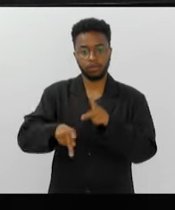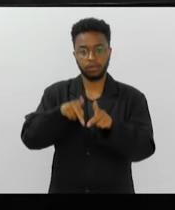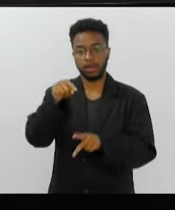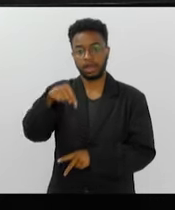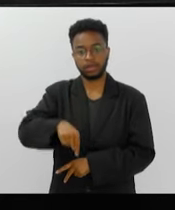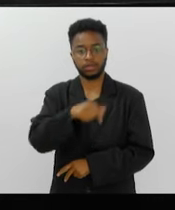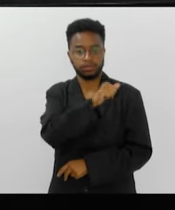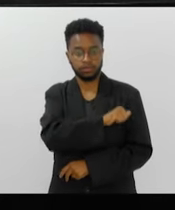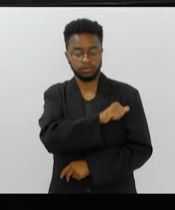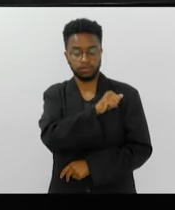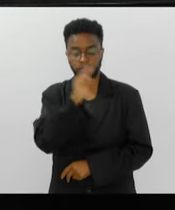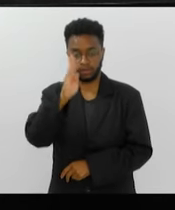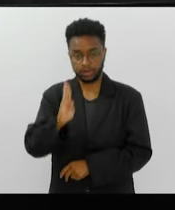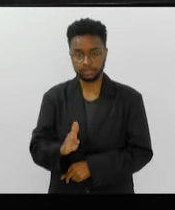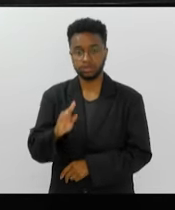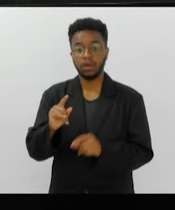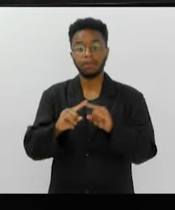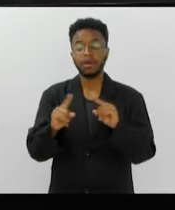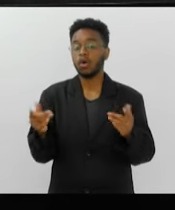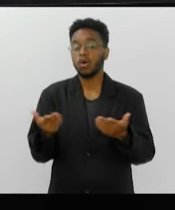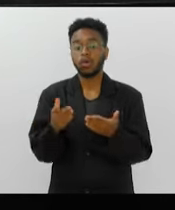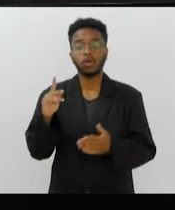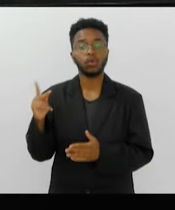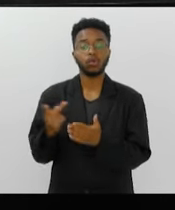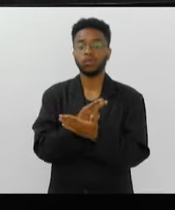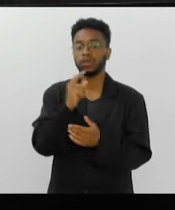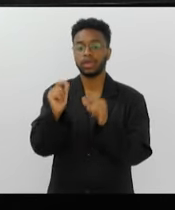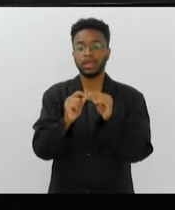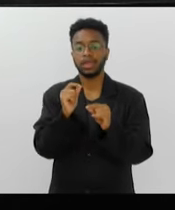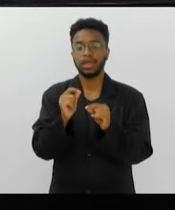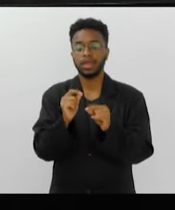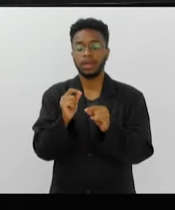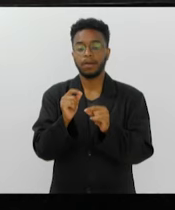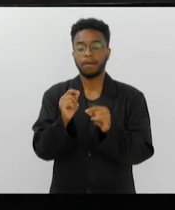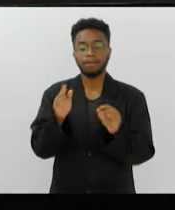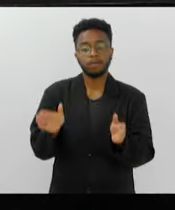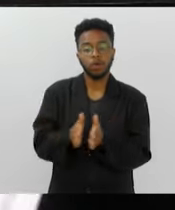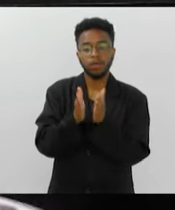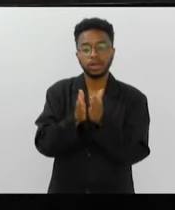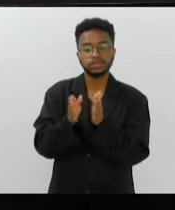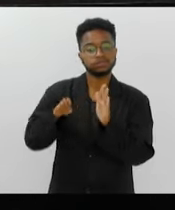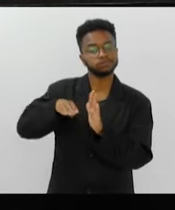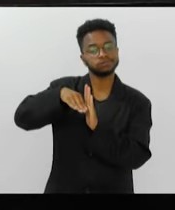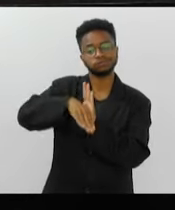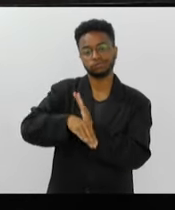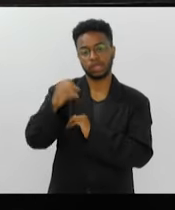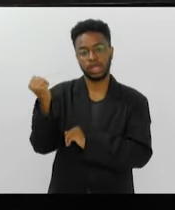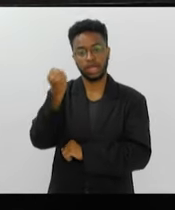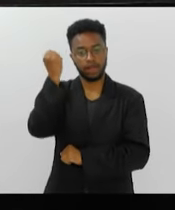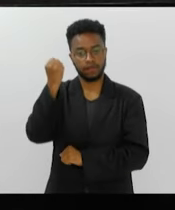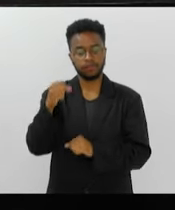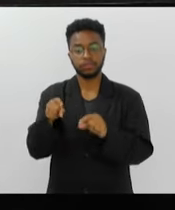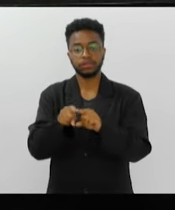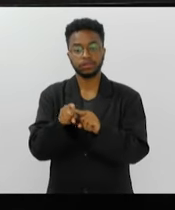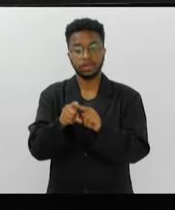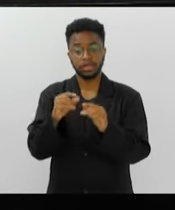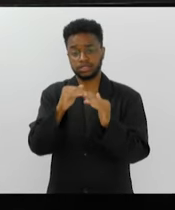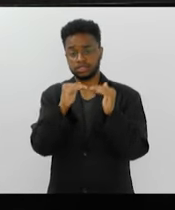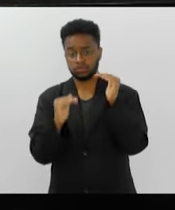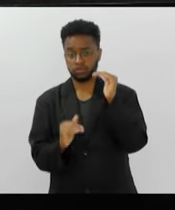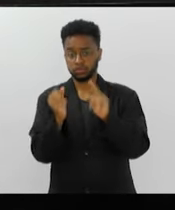população tem é o agravamento da pobreza brasileira aumento da desigualdade